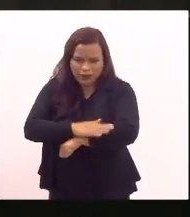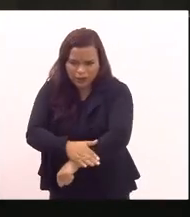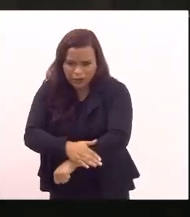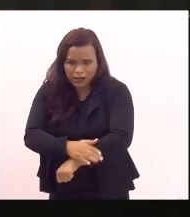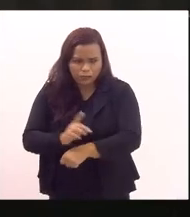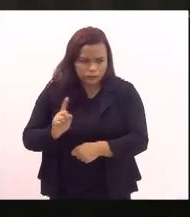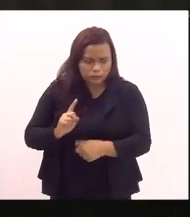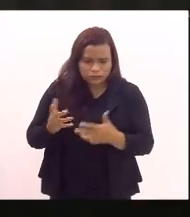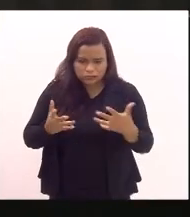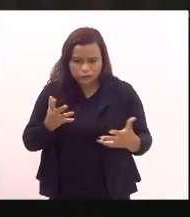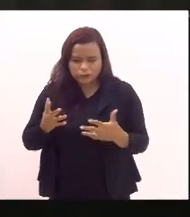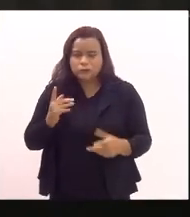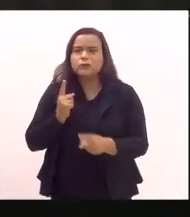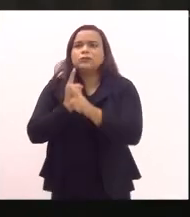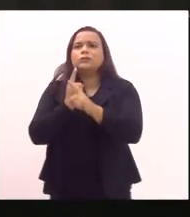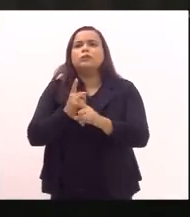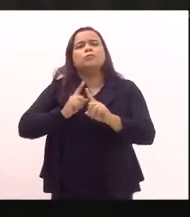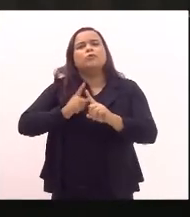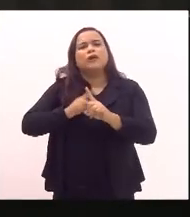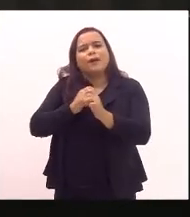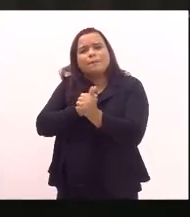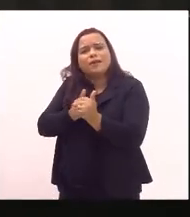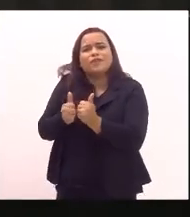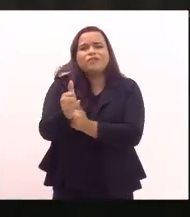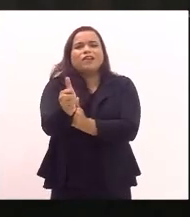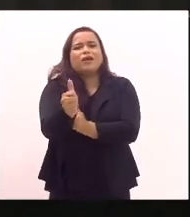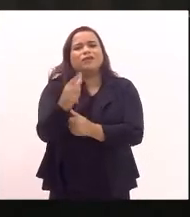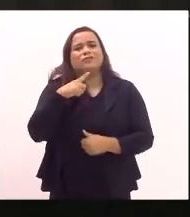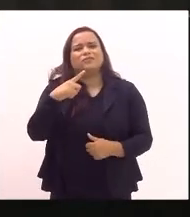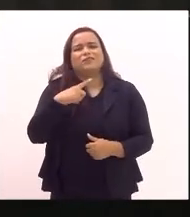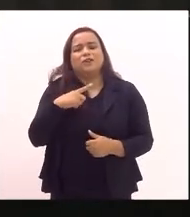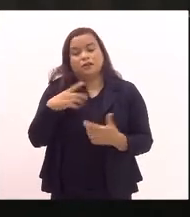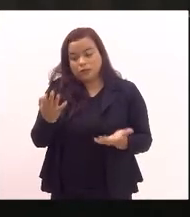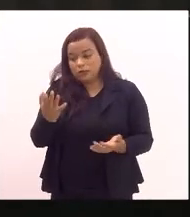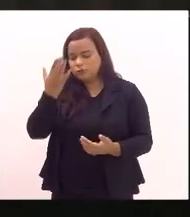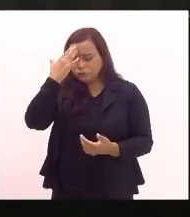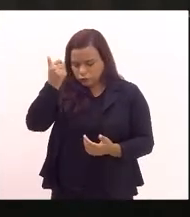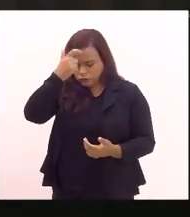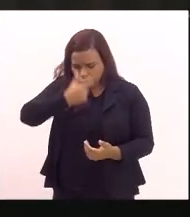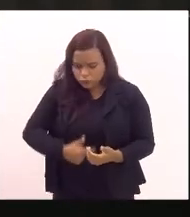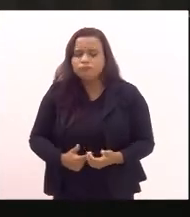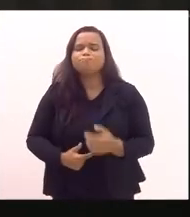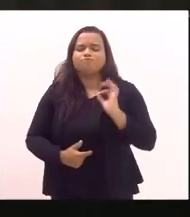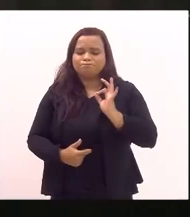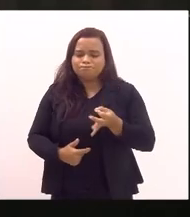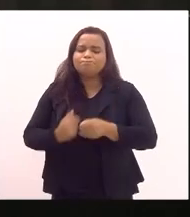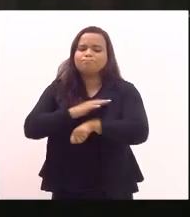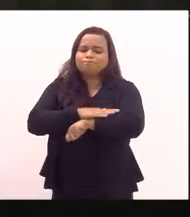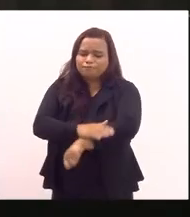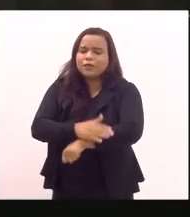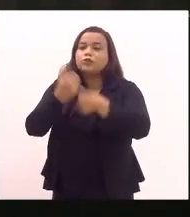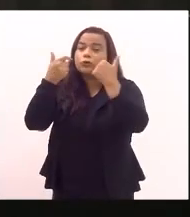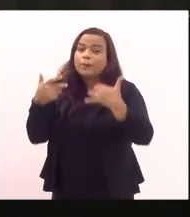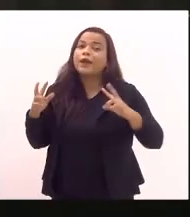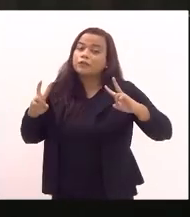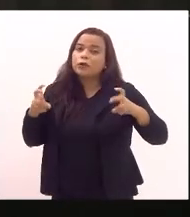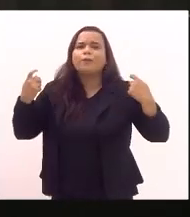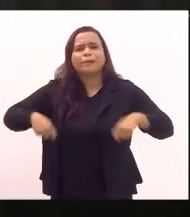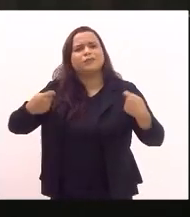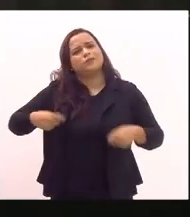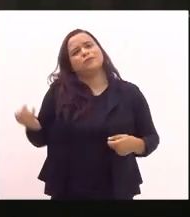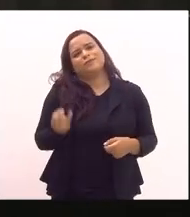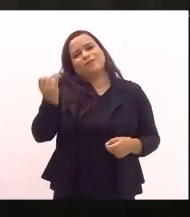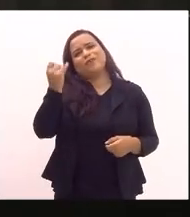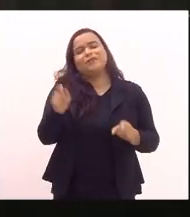estão no âmbito do privilégio são privilegiados e precisam falar sobre ele tá para